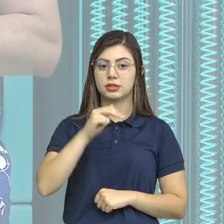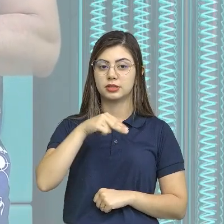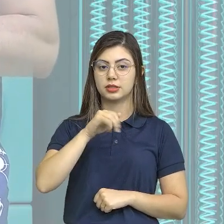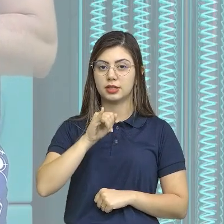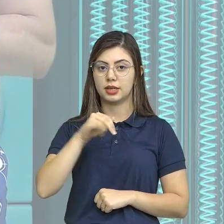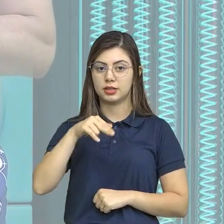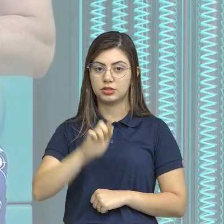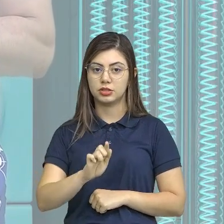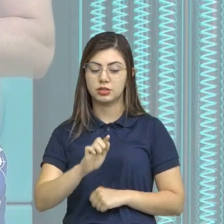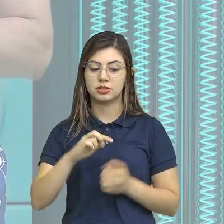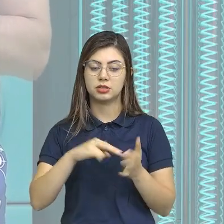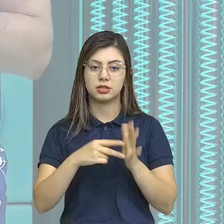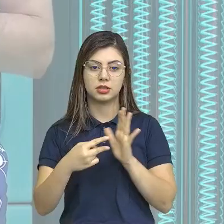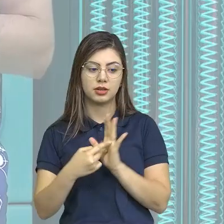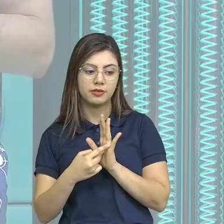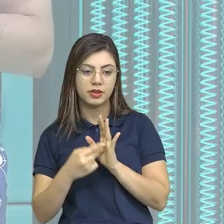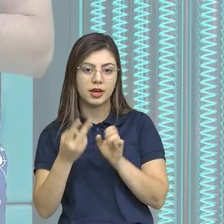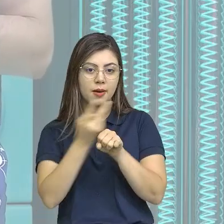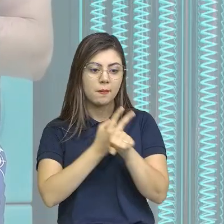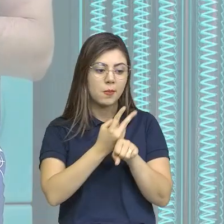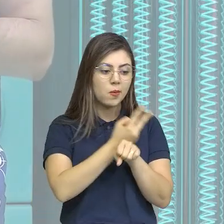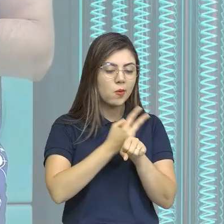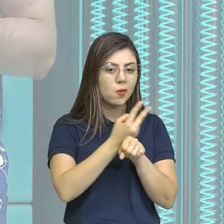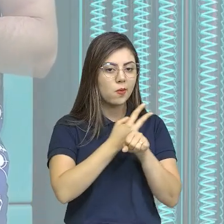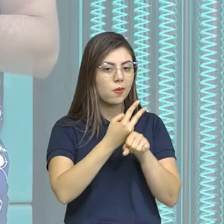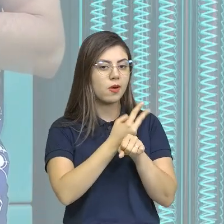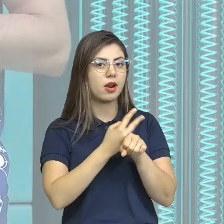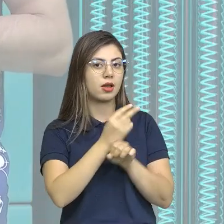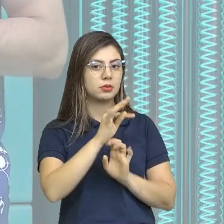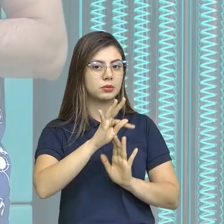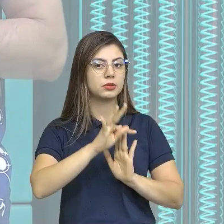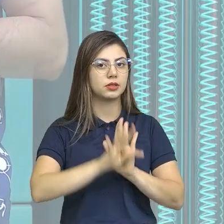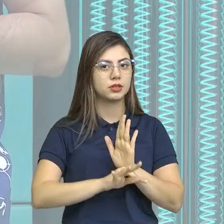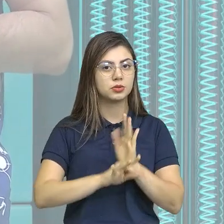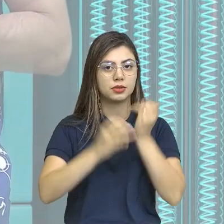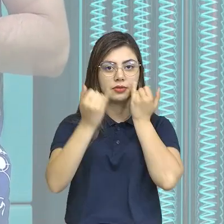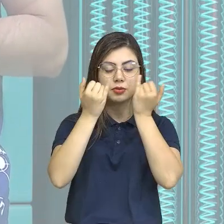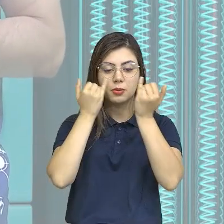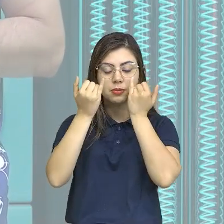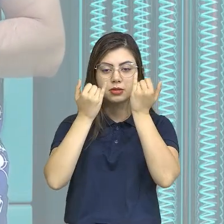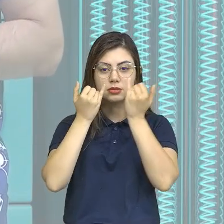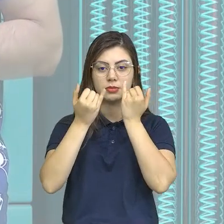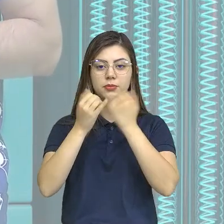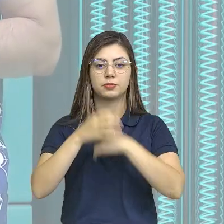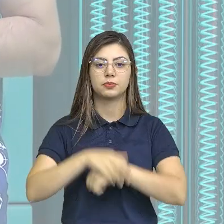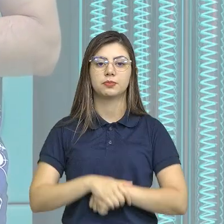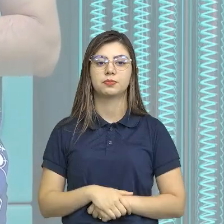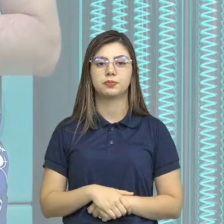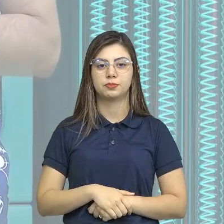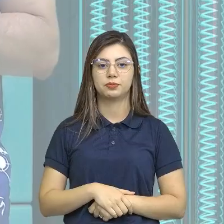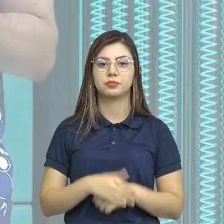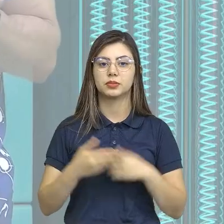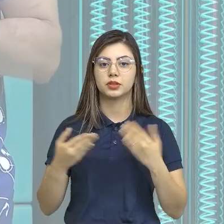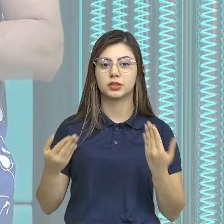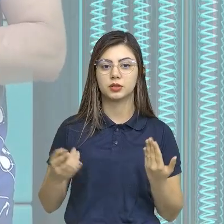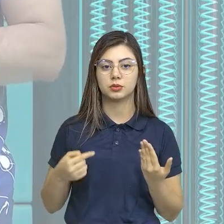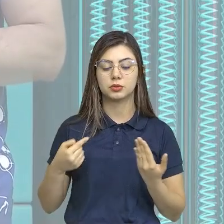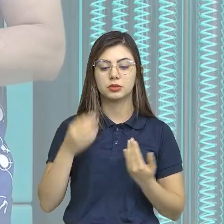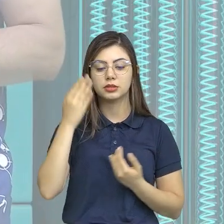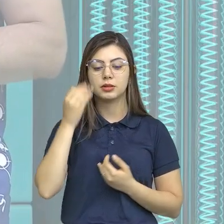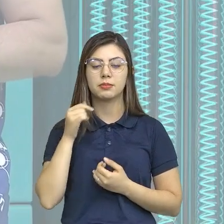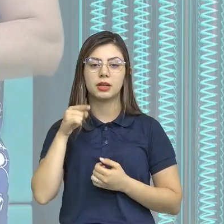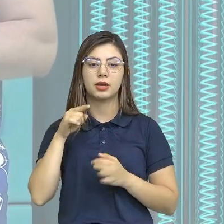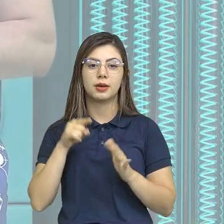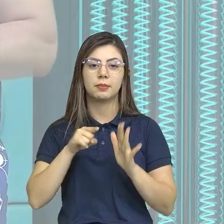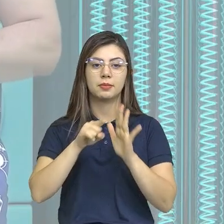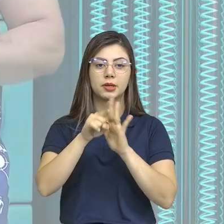É examinar detalhadamente. Então, vou buscar ali meu texto, olhando, buscando uma informação. Codificar a mensagem das frases, selecionar o